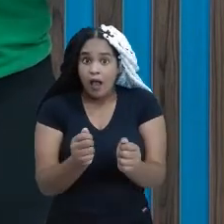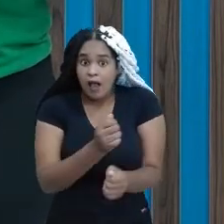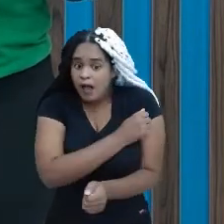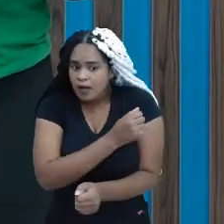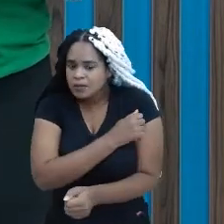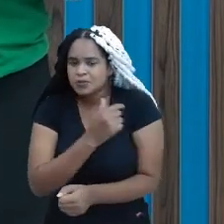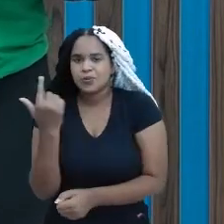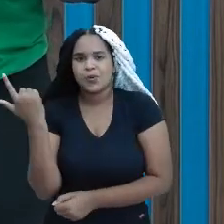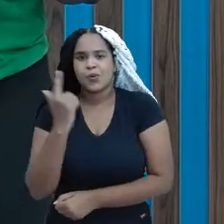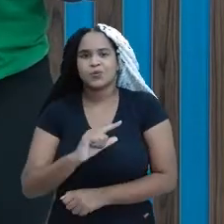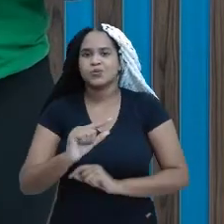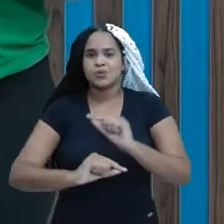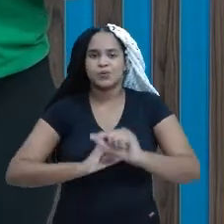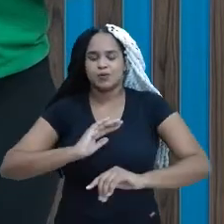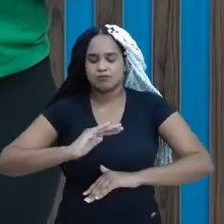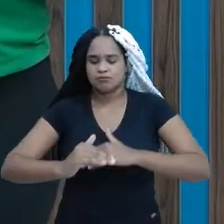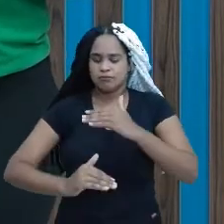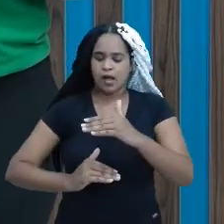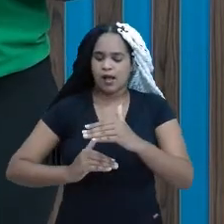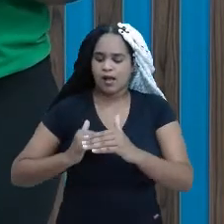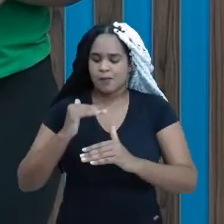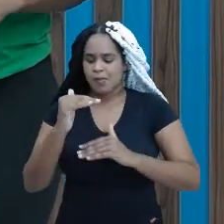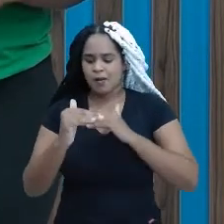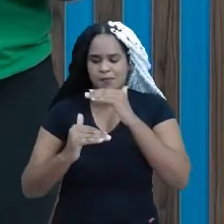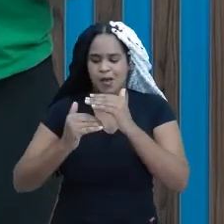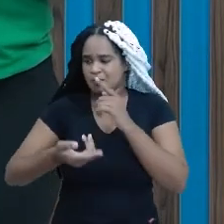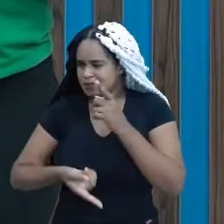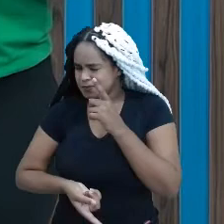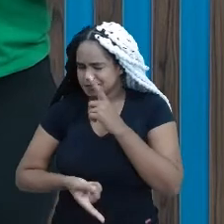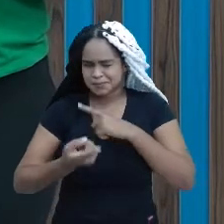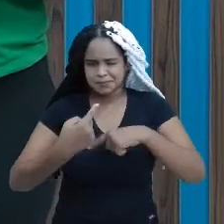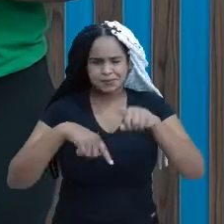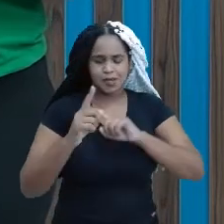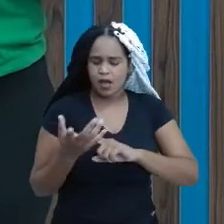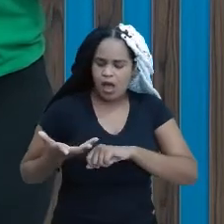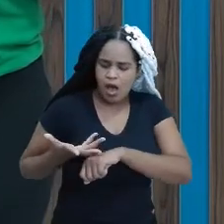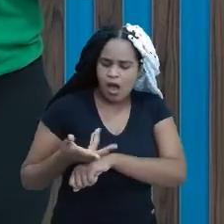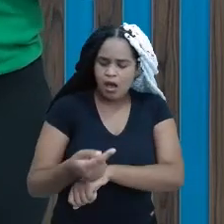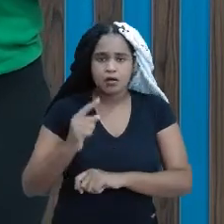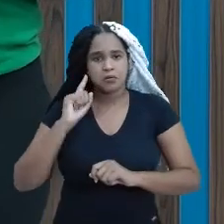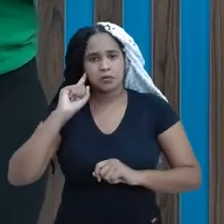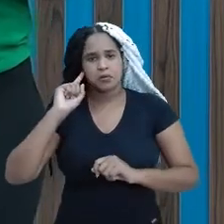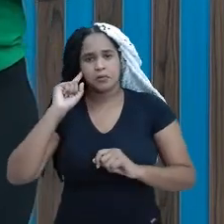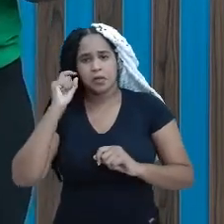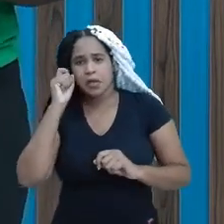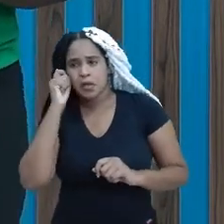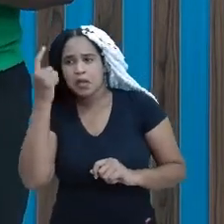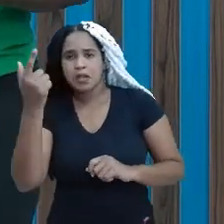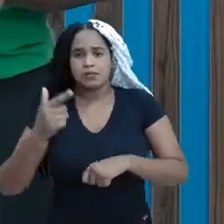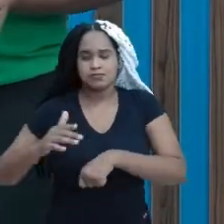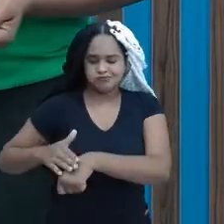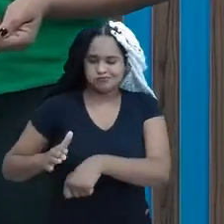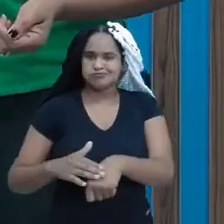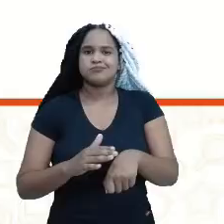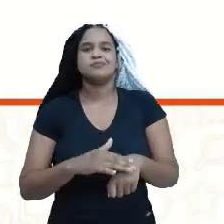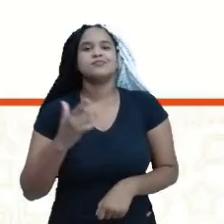um momento de avanço, de crescimento nas suas habilidades, na sua criatividade e na sua